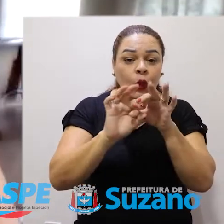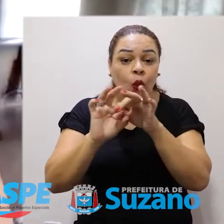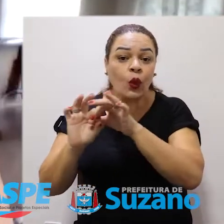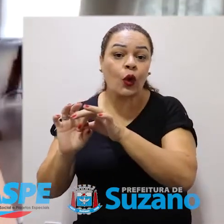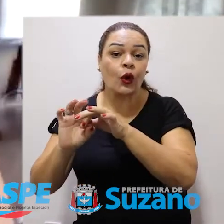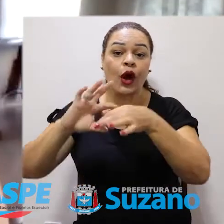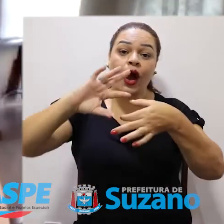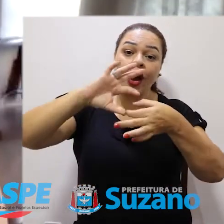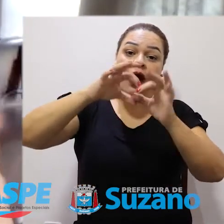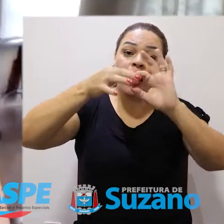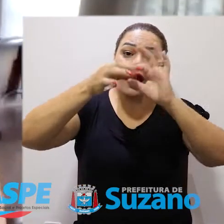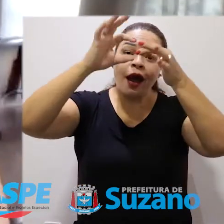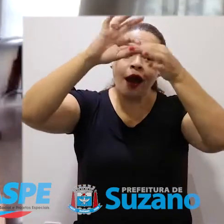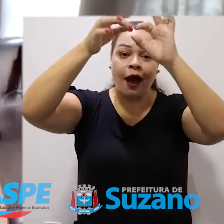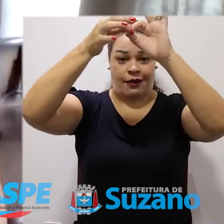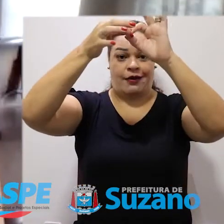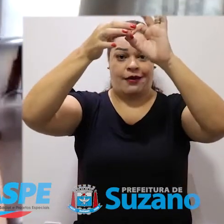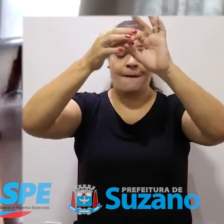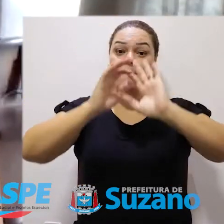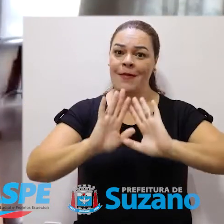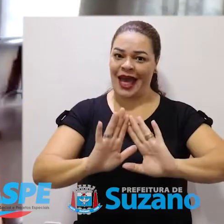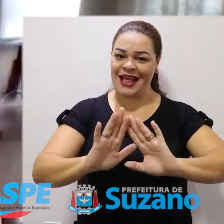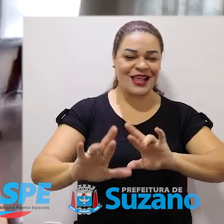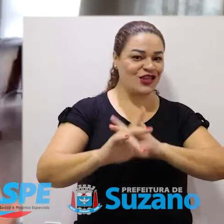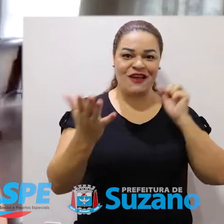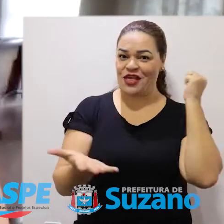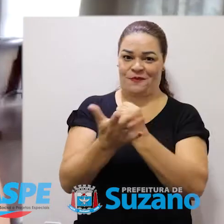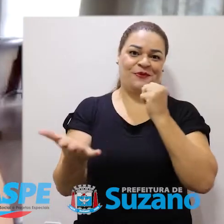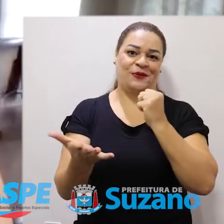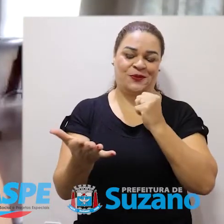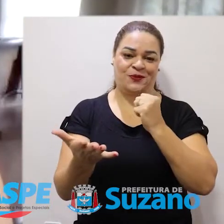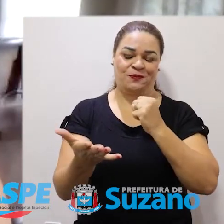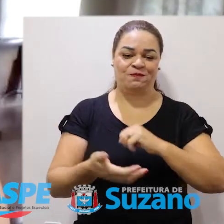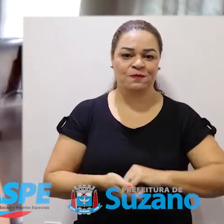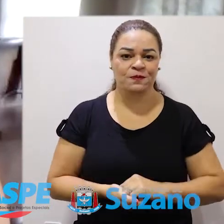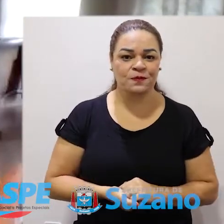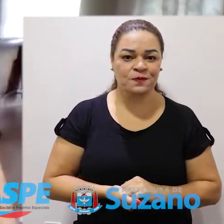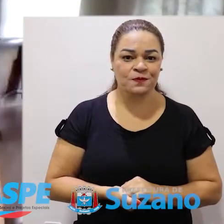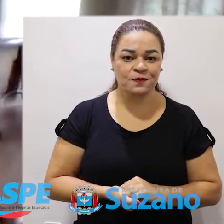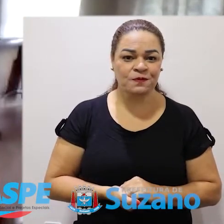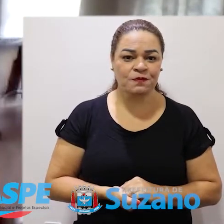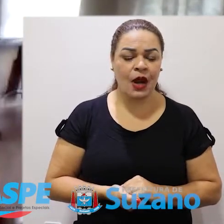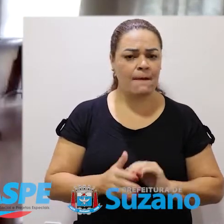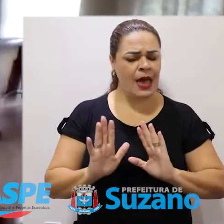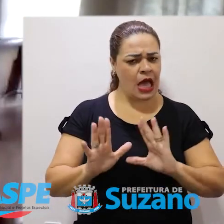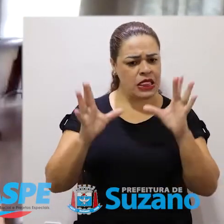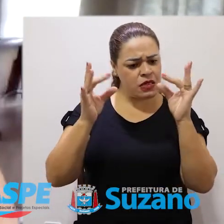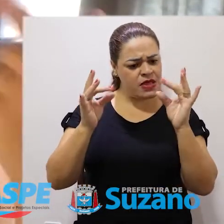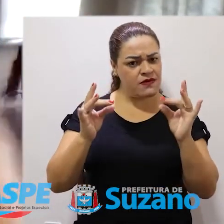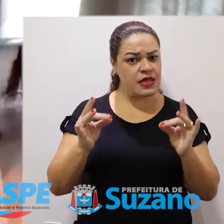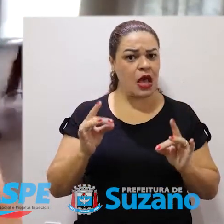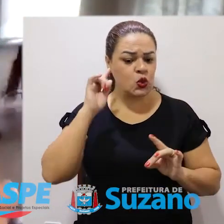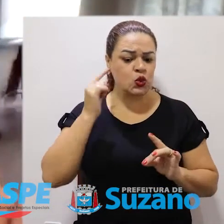tem conjugação, tem tudo isso. Só que não é marcado da mesma forma. Então, quando eu digo assim, quais são as especificidades dos